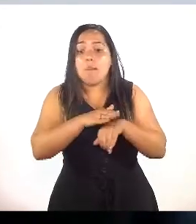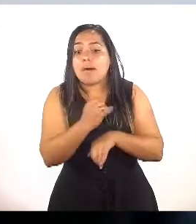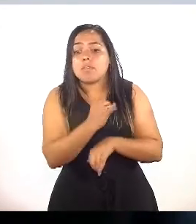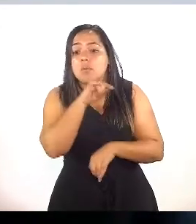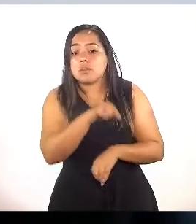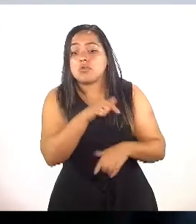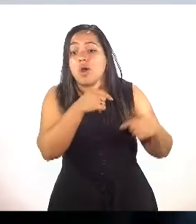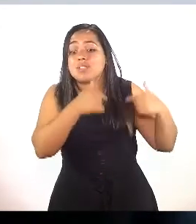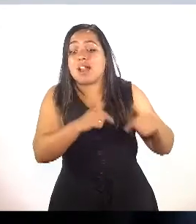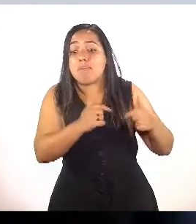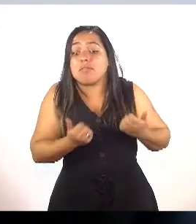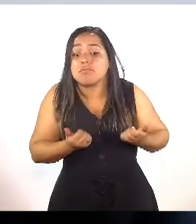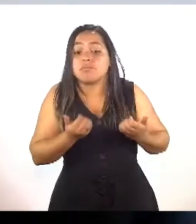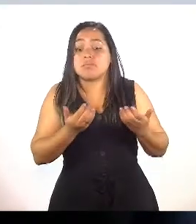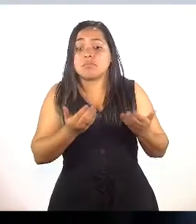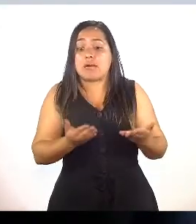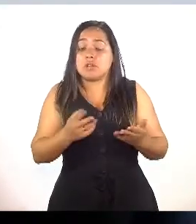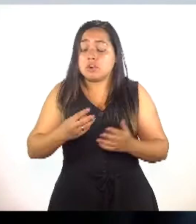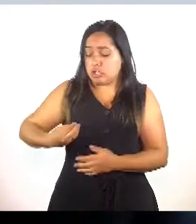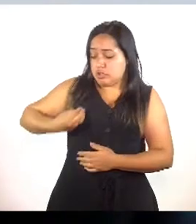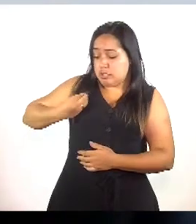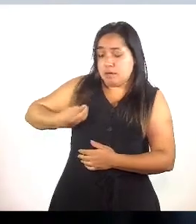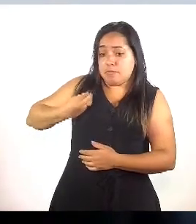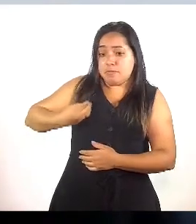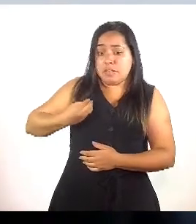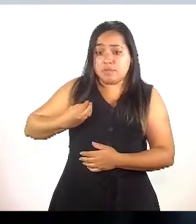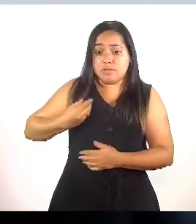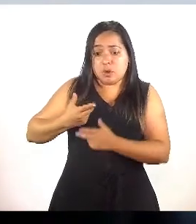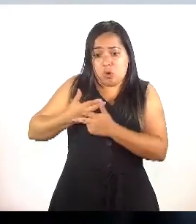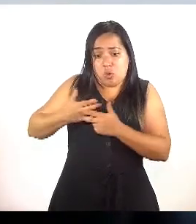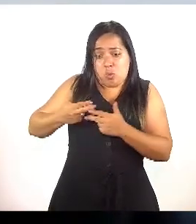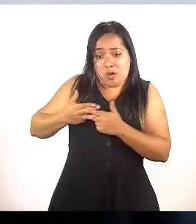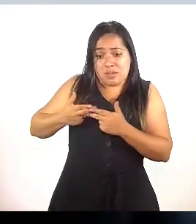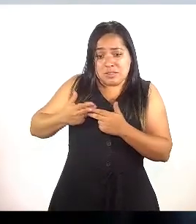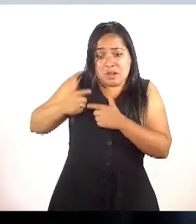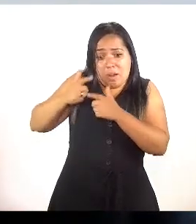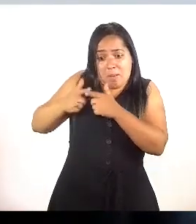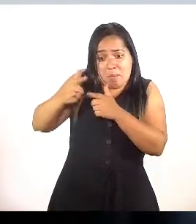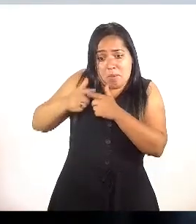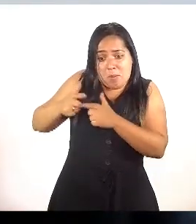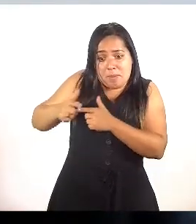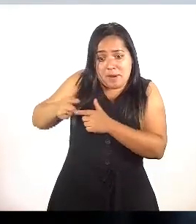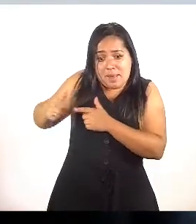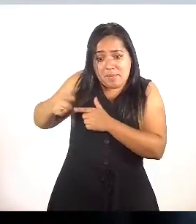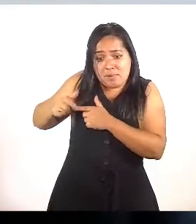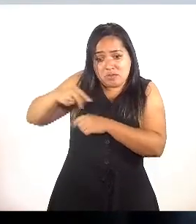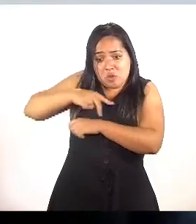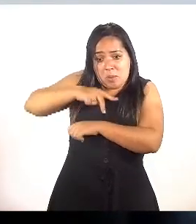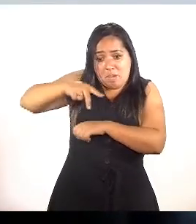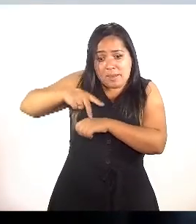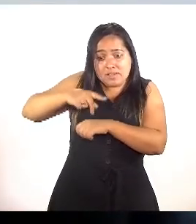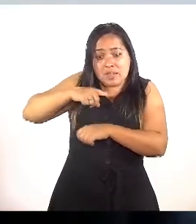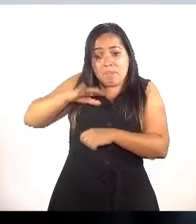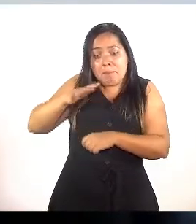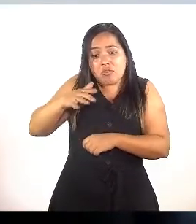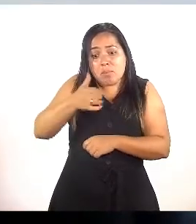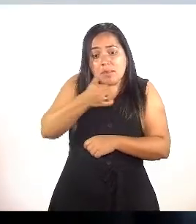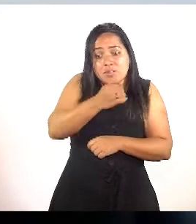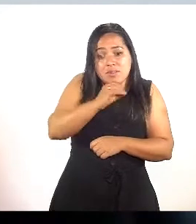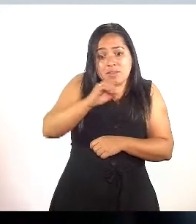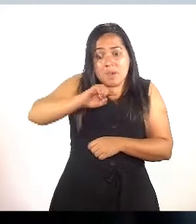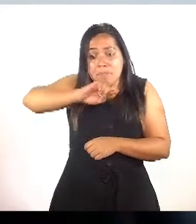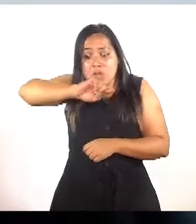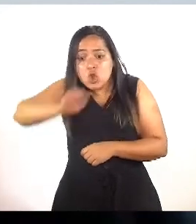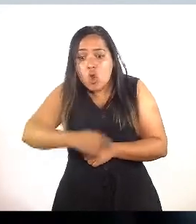importante. A gente vive situações muito complicadas no país. A gente tem 100 milhões de pessoas no Brasil que não têm acesso ao